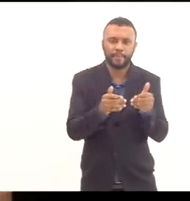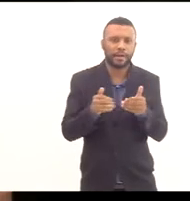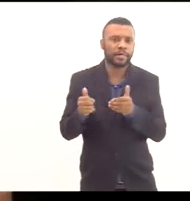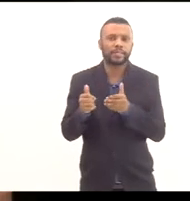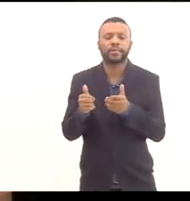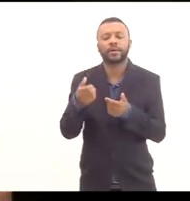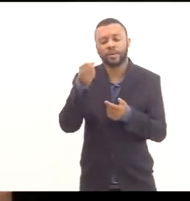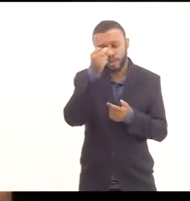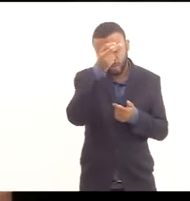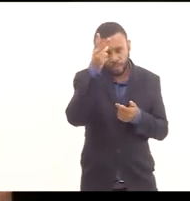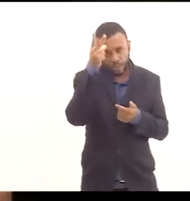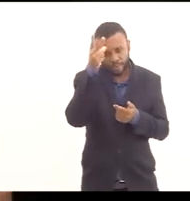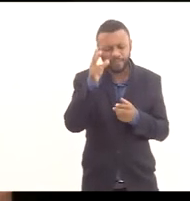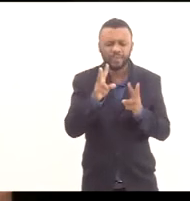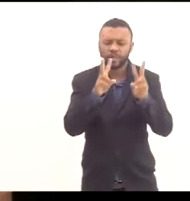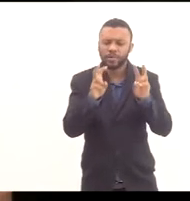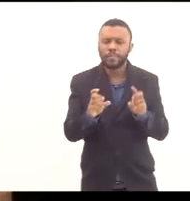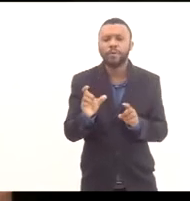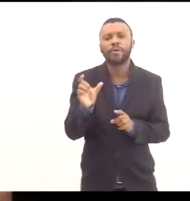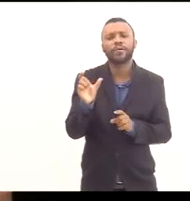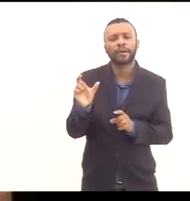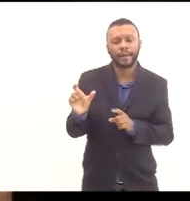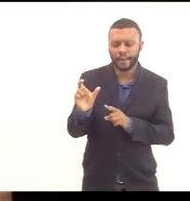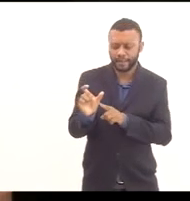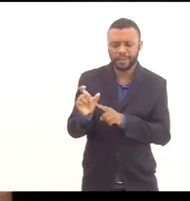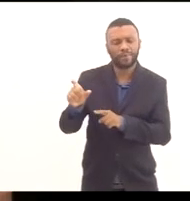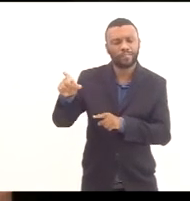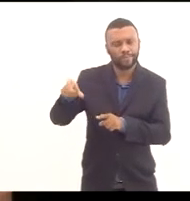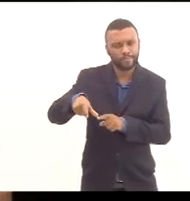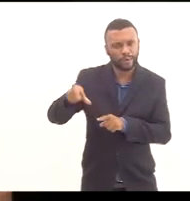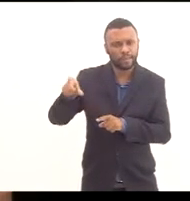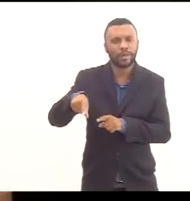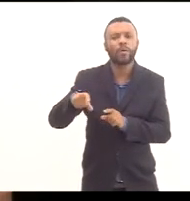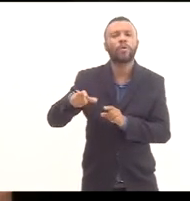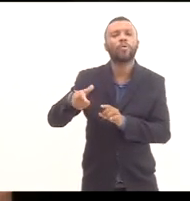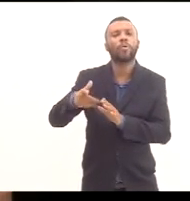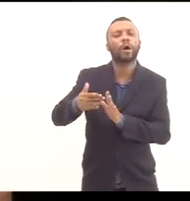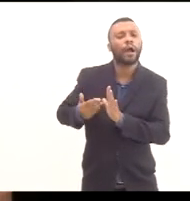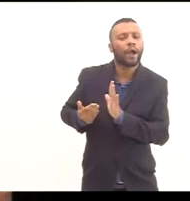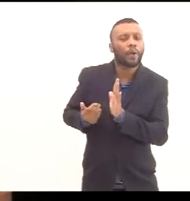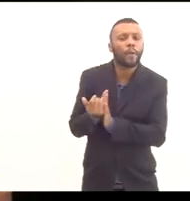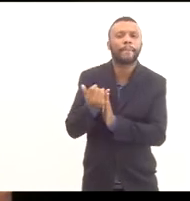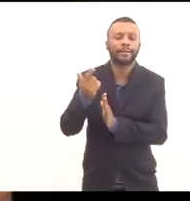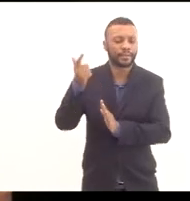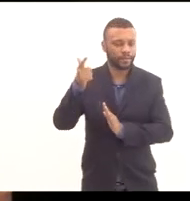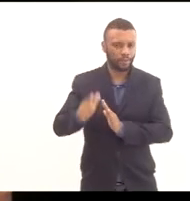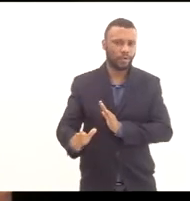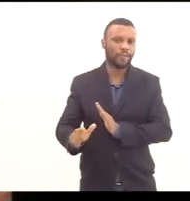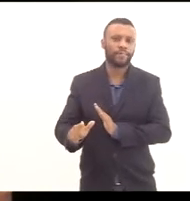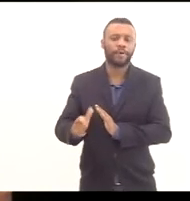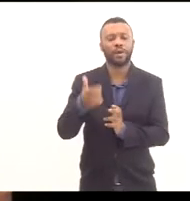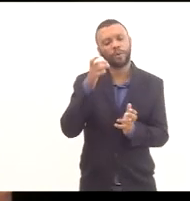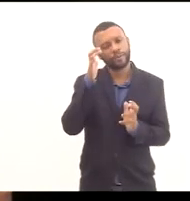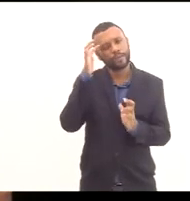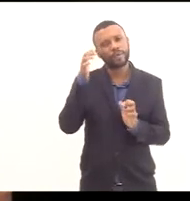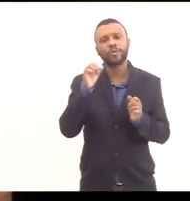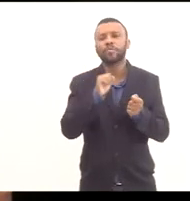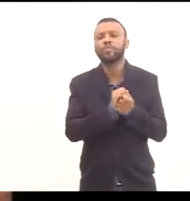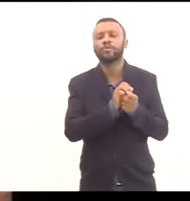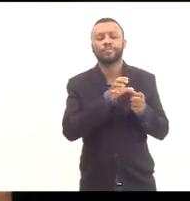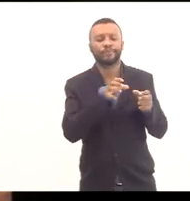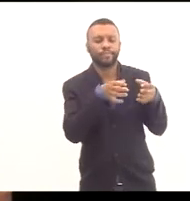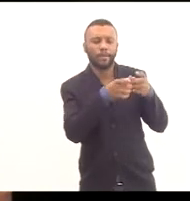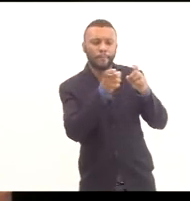com relação o cartão recomeçar como a Luciana Comentou o quê que eu decidi com a minha equipe